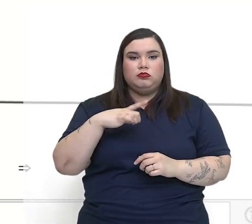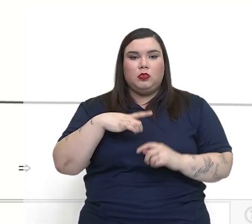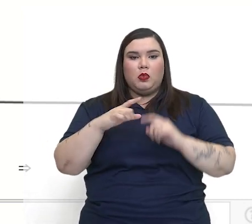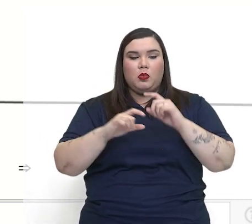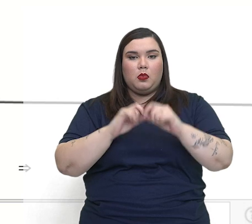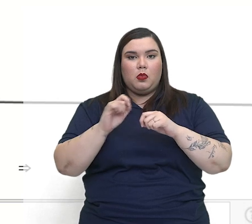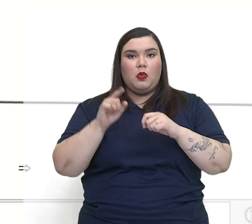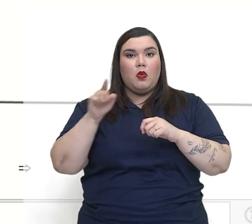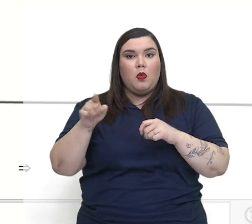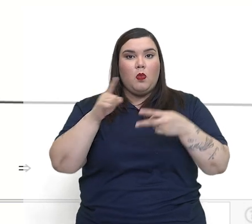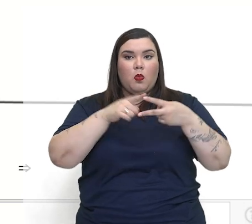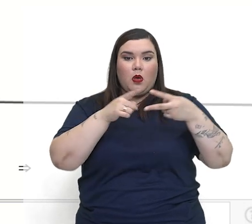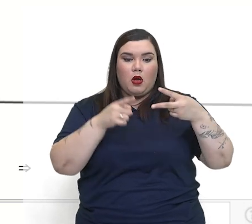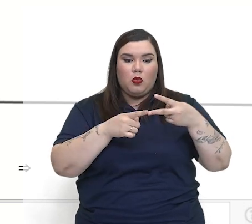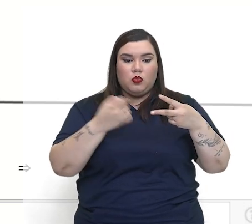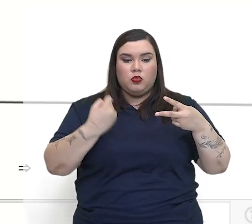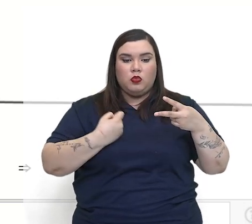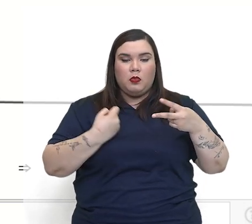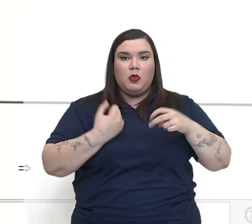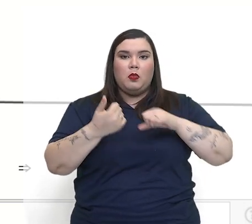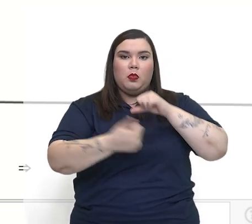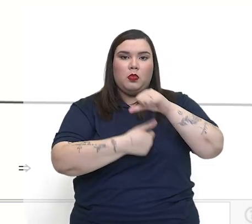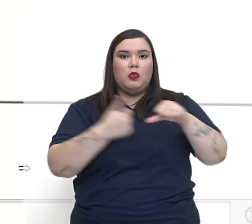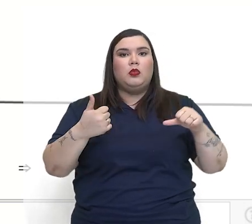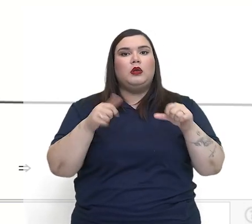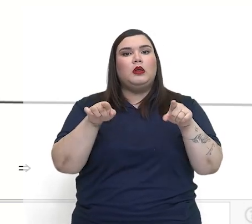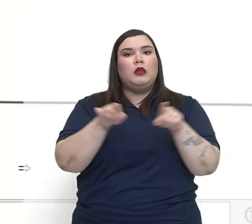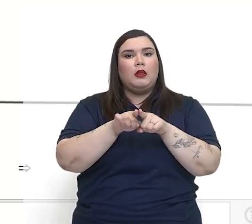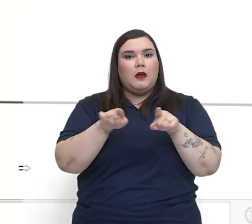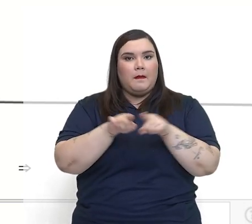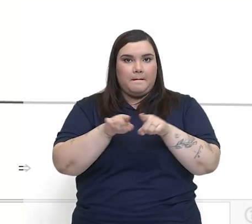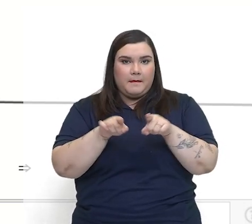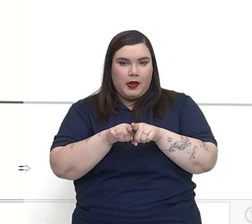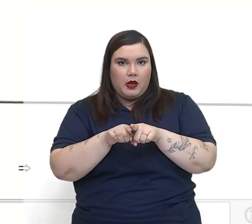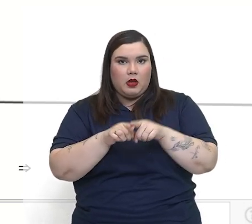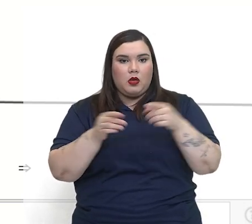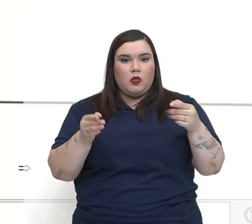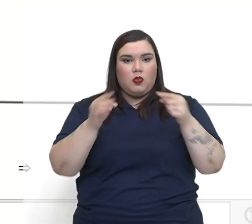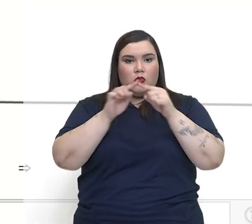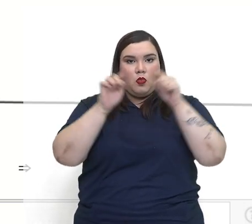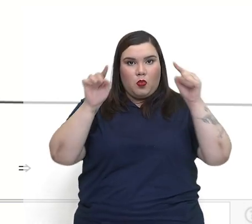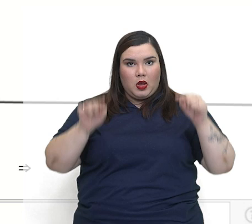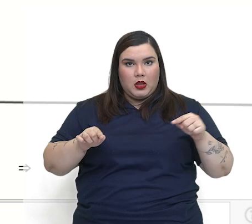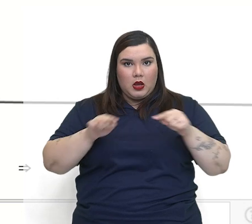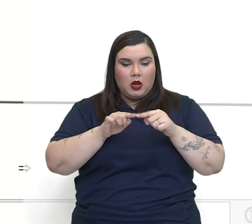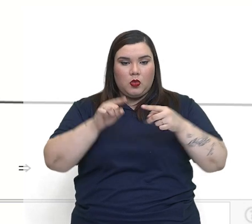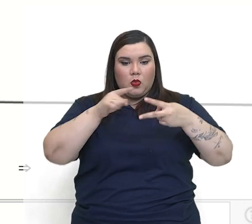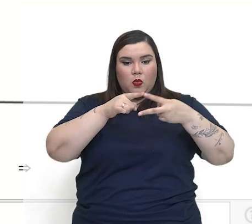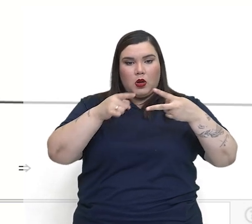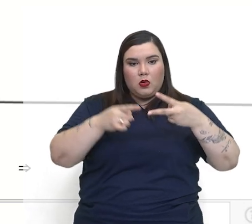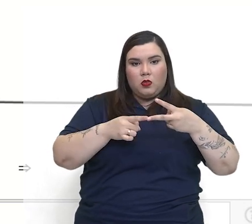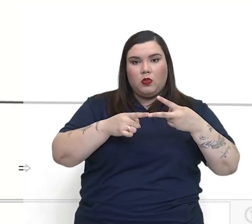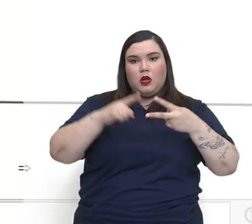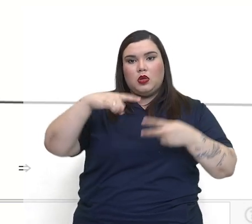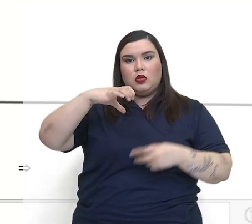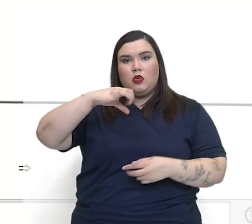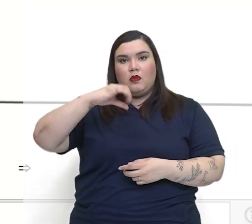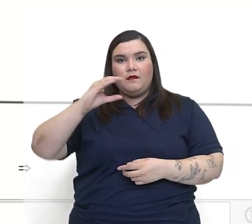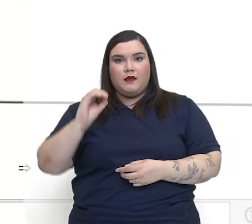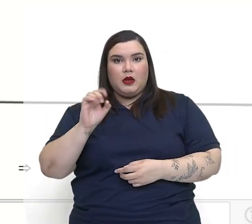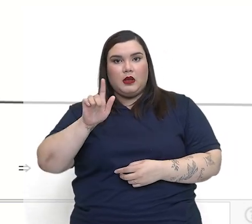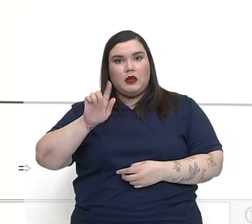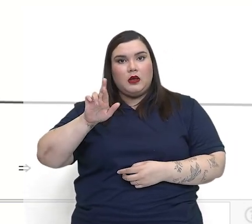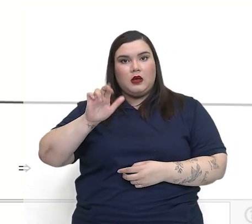Observe que a medida dos ângulos também vão mudando. Aqui no quadrado, né, eles já estão medindo 90 graus, certo? Ó,